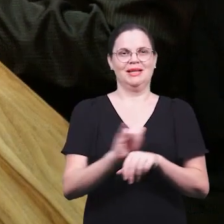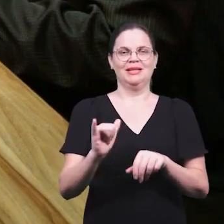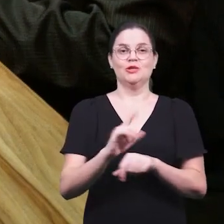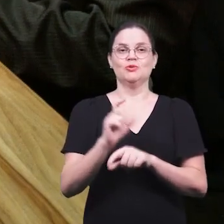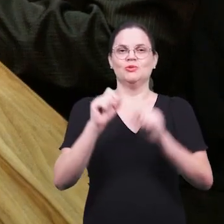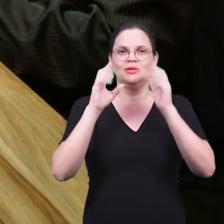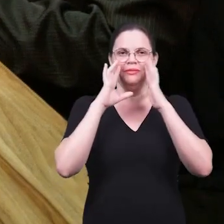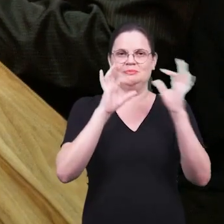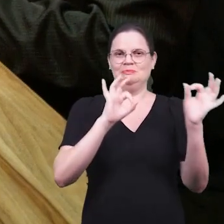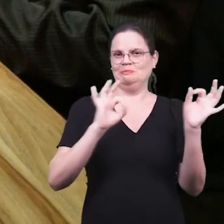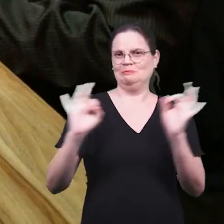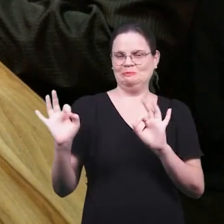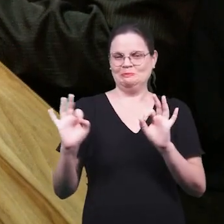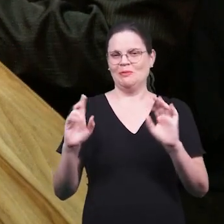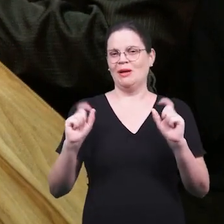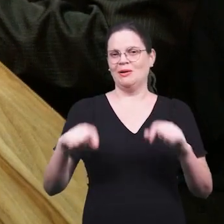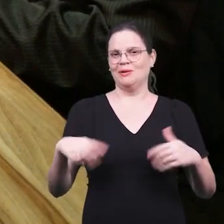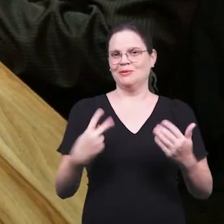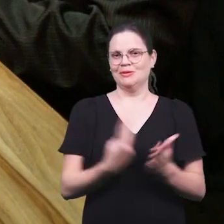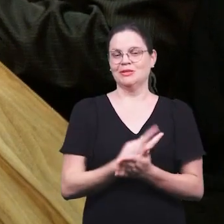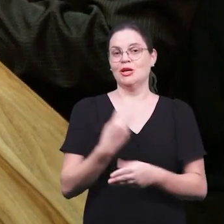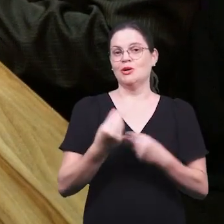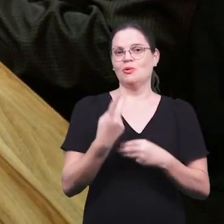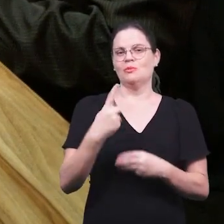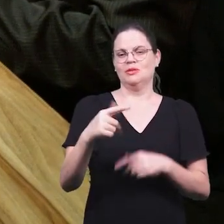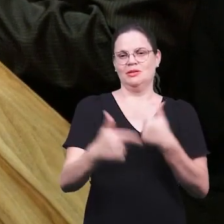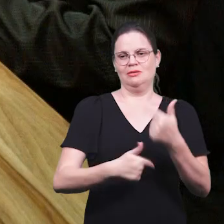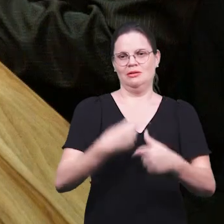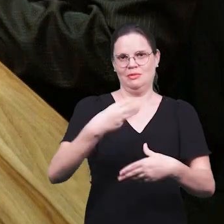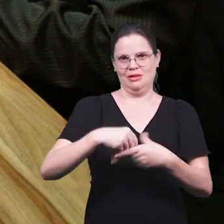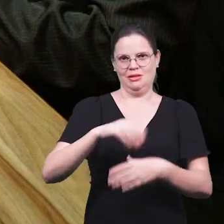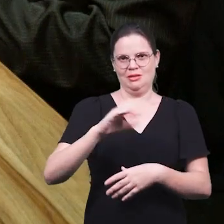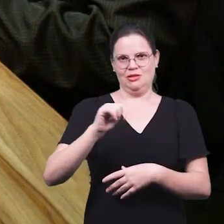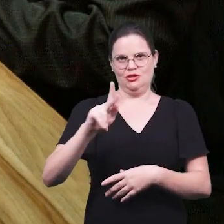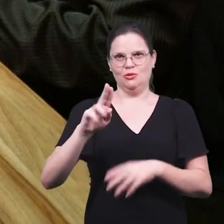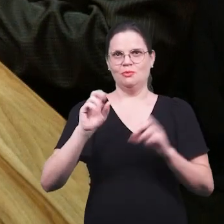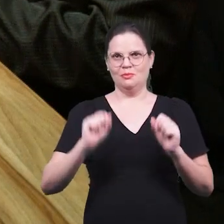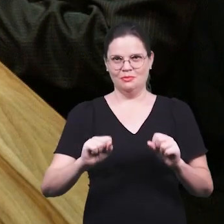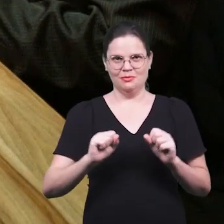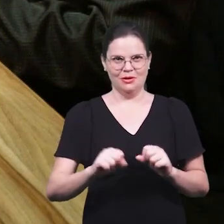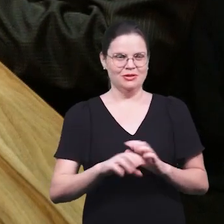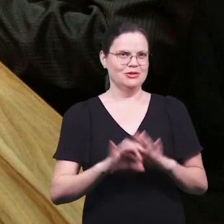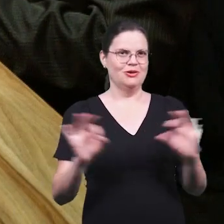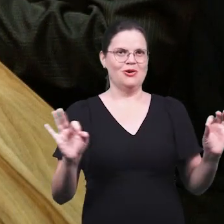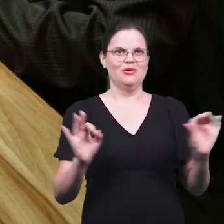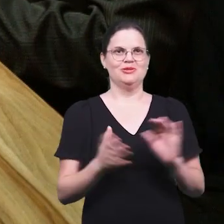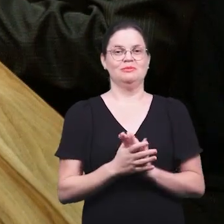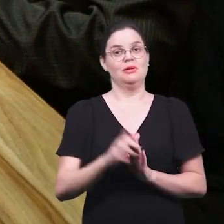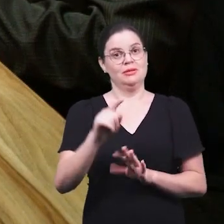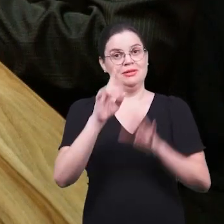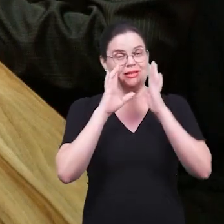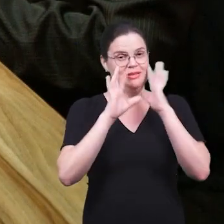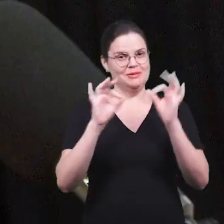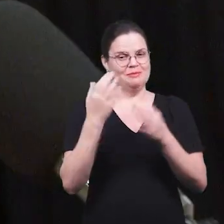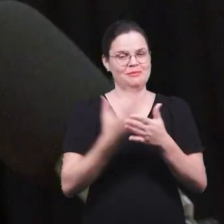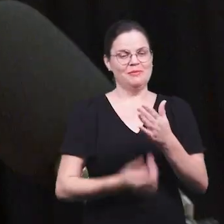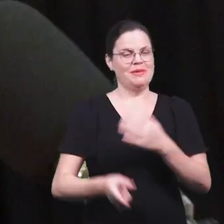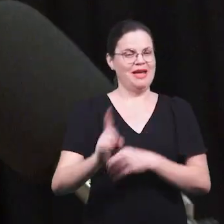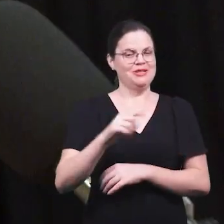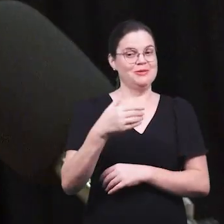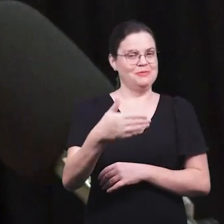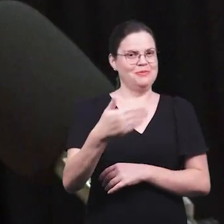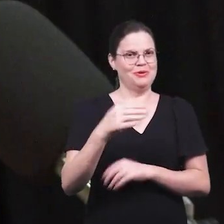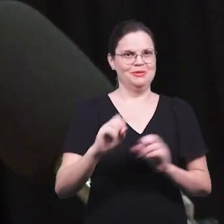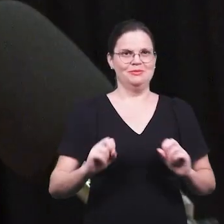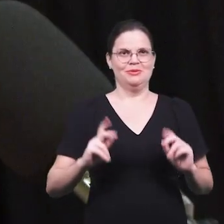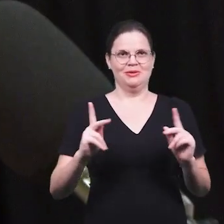essa estratégia, o que aconteceu e efetivamente como está sendo o seu trabalho na CGU. Pode ser assim, Luiz? Ótimo. Então, tá certo. Ó, tem que acompanhar